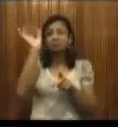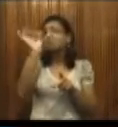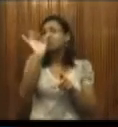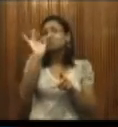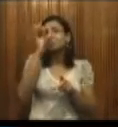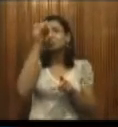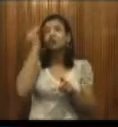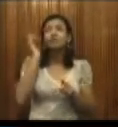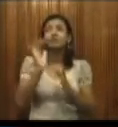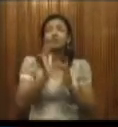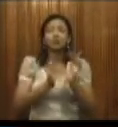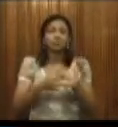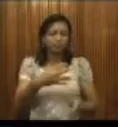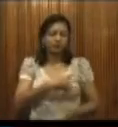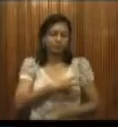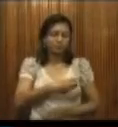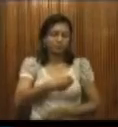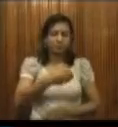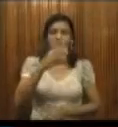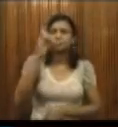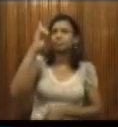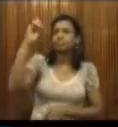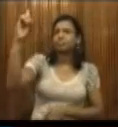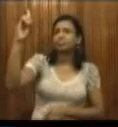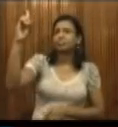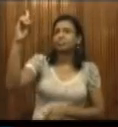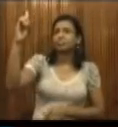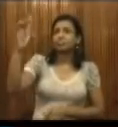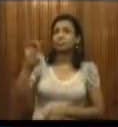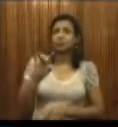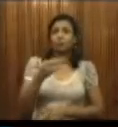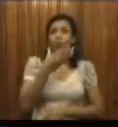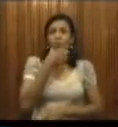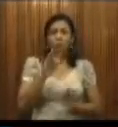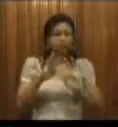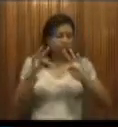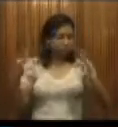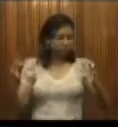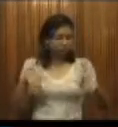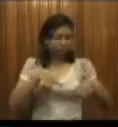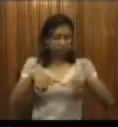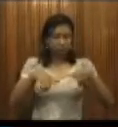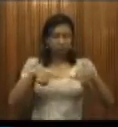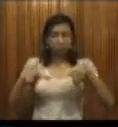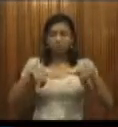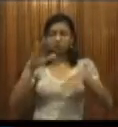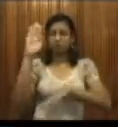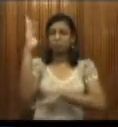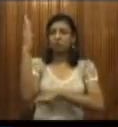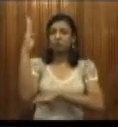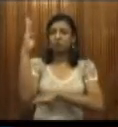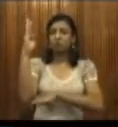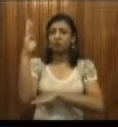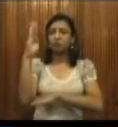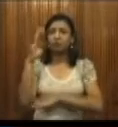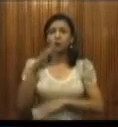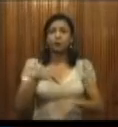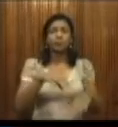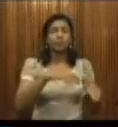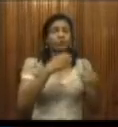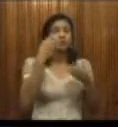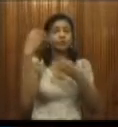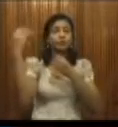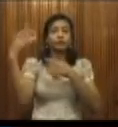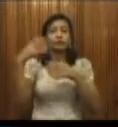dele. Até então era um carpinteiro que ensinava de aldeia em aldeia. E esse homem de status, esse homem corre até